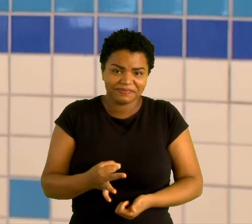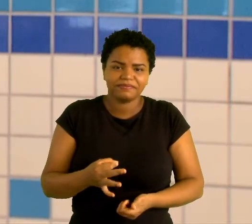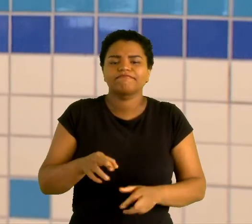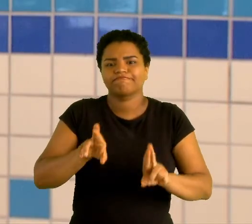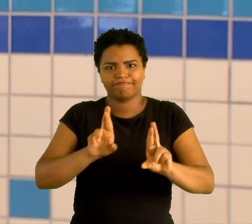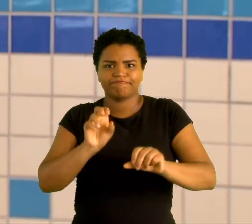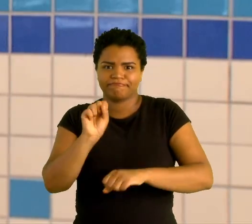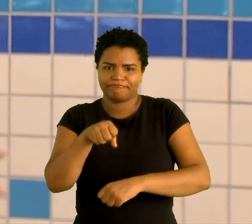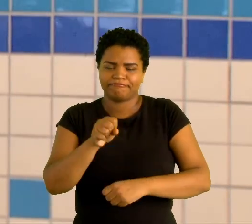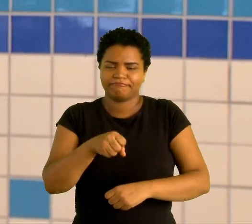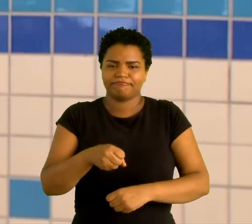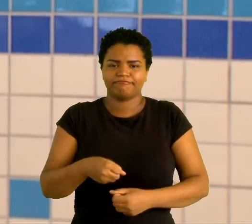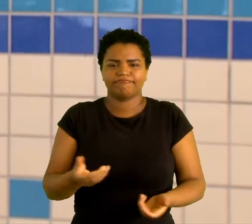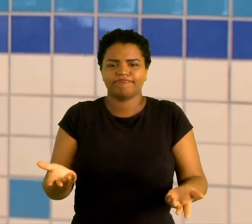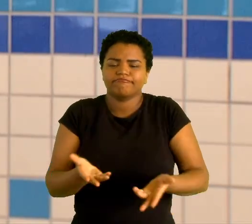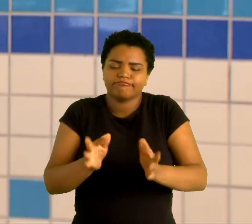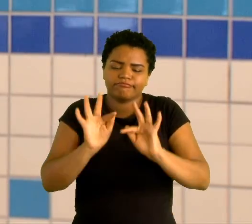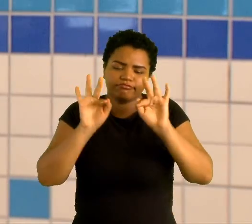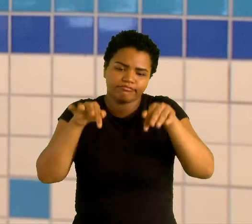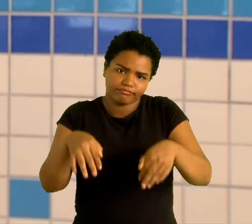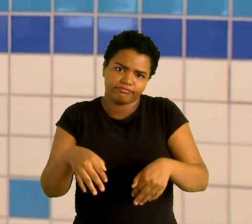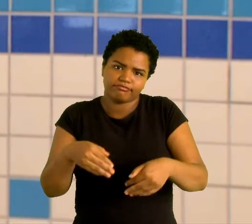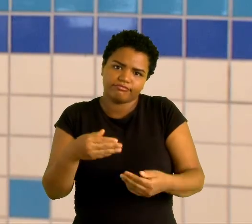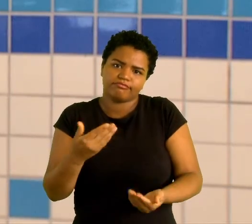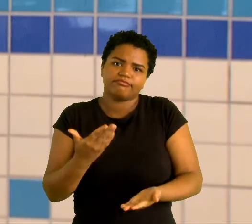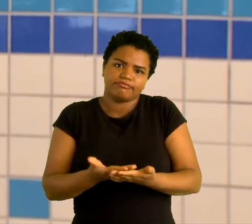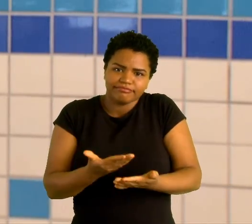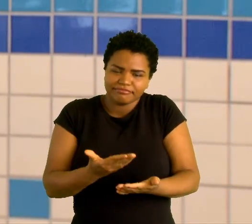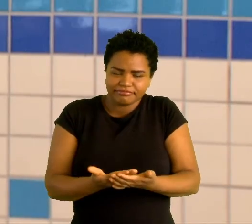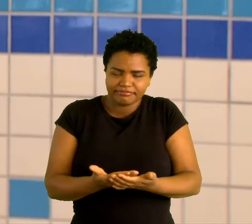sim. Estamos chegando ao fim da nossa